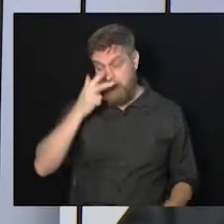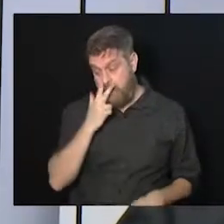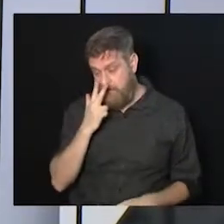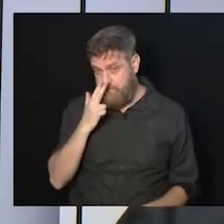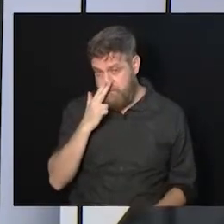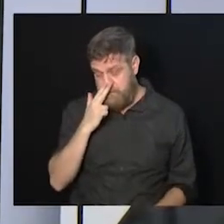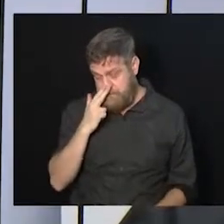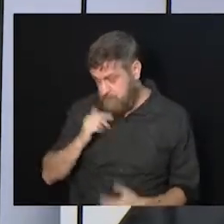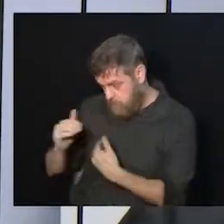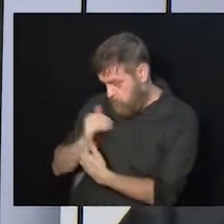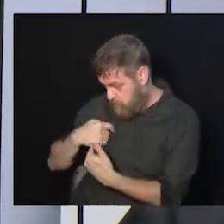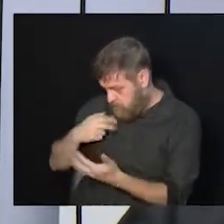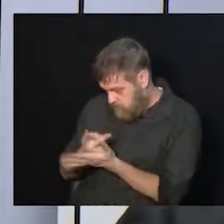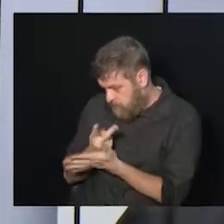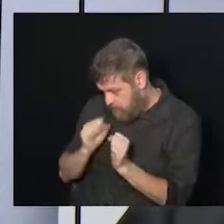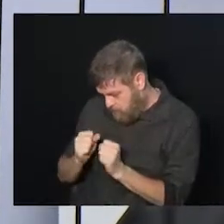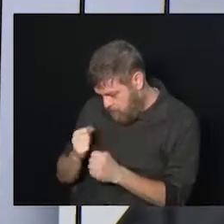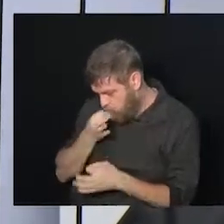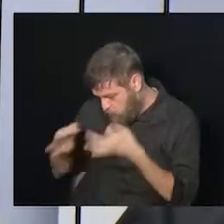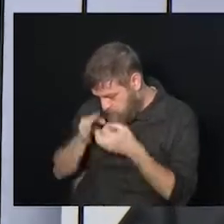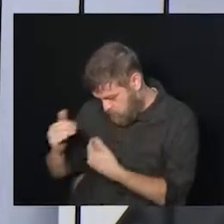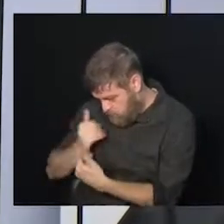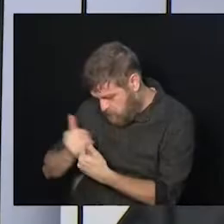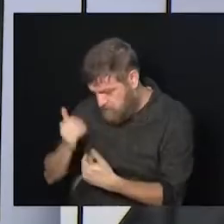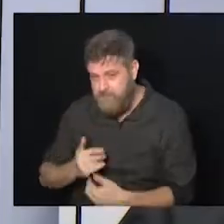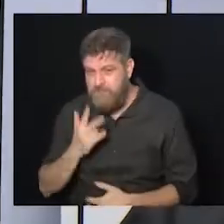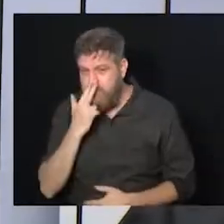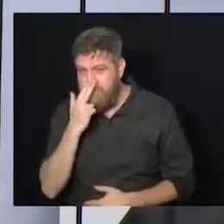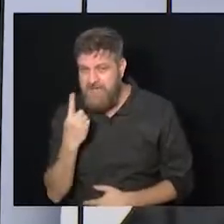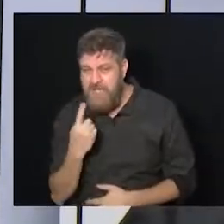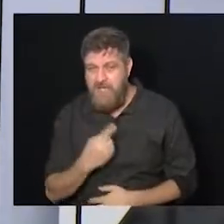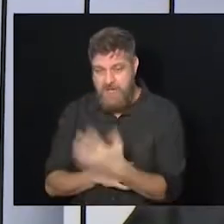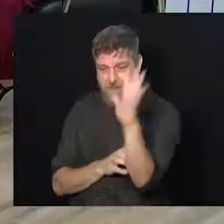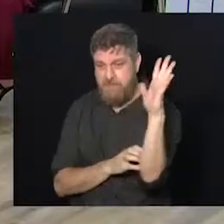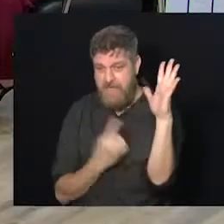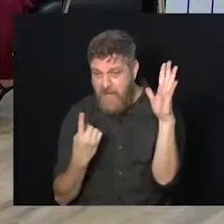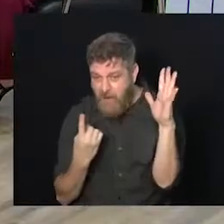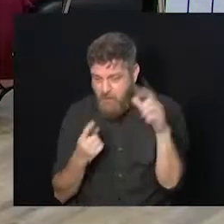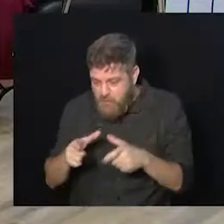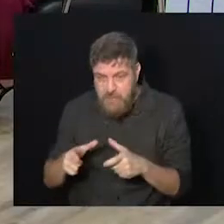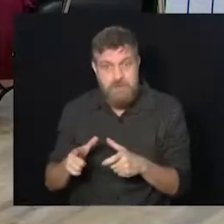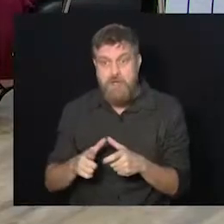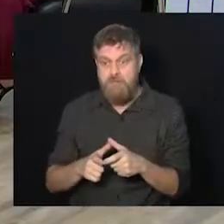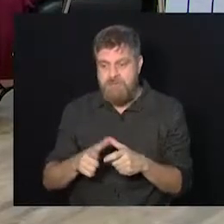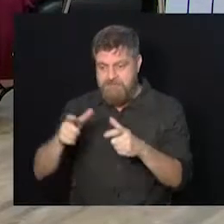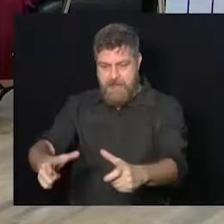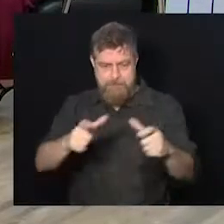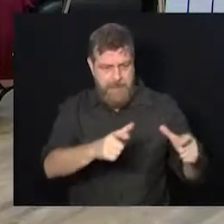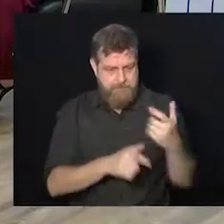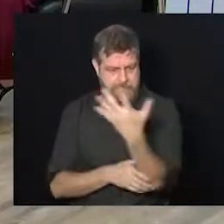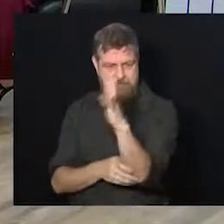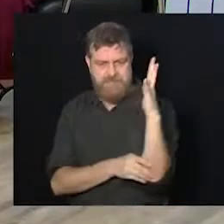senhora me corrija se eu estiver errada, me parece que a Amazônia não é uma Amazônia, são várias Amazônias. Então, às vezes, quando